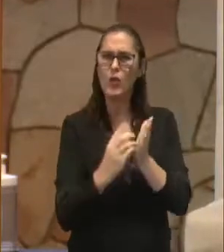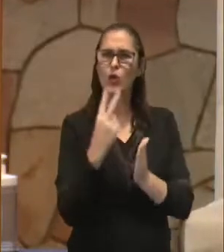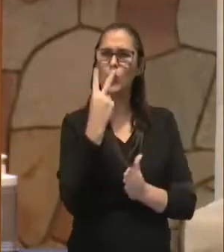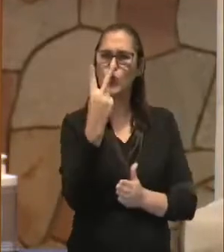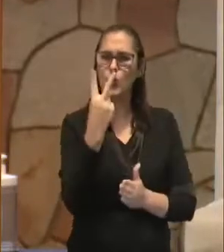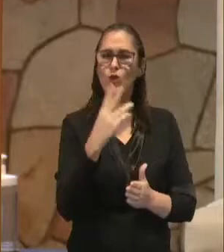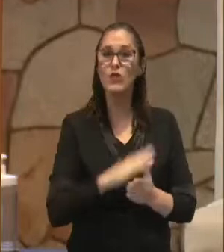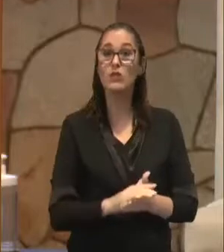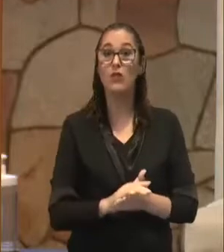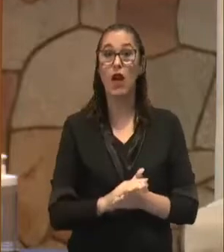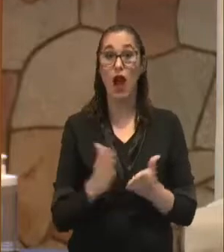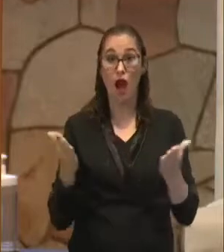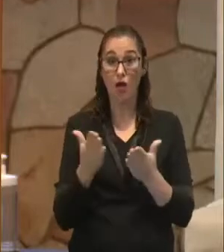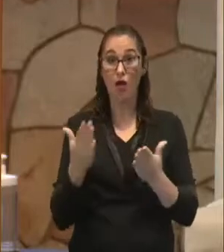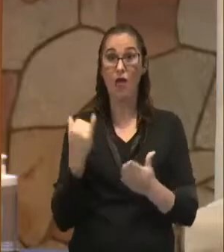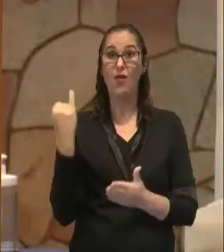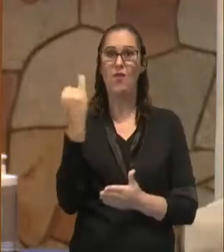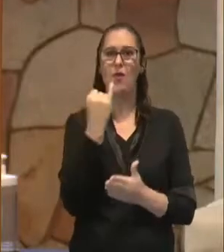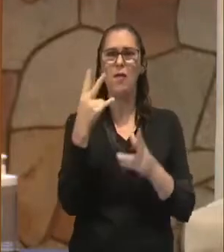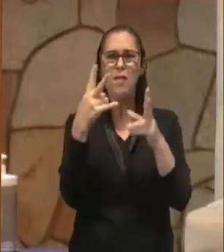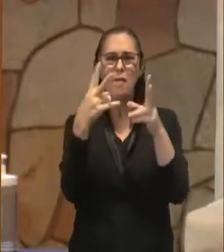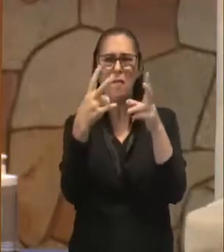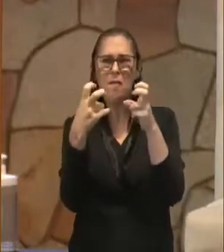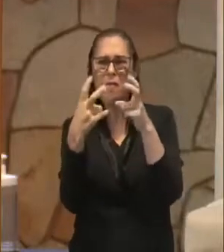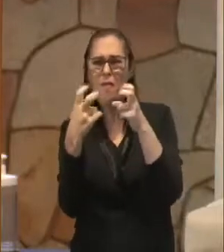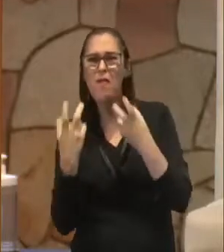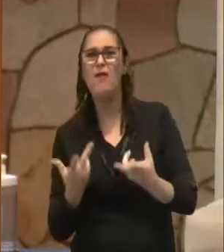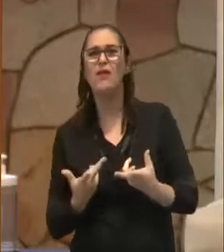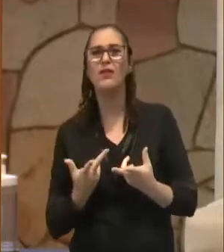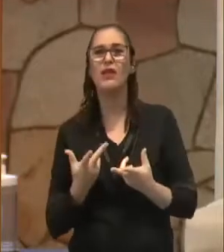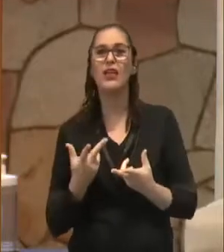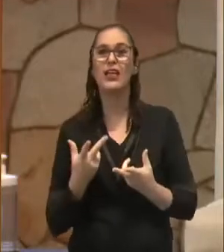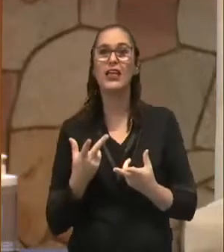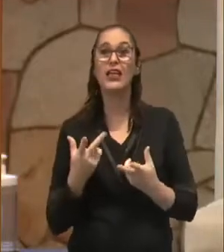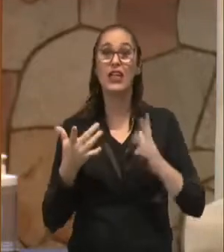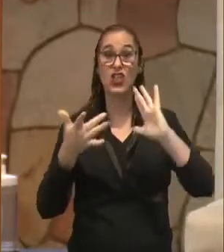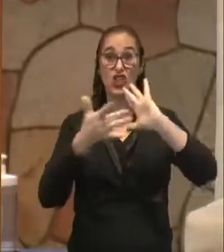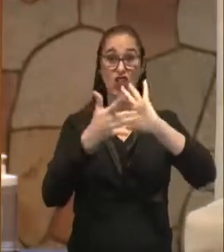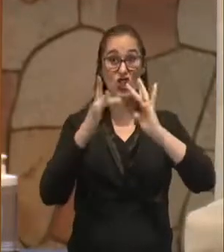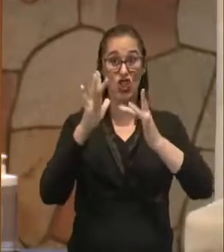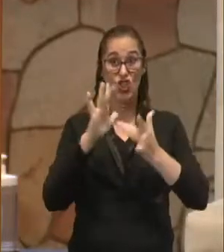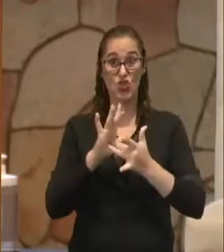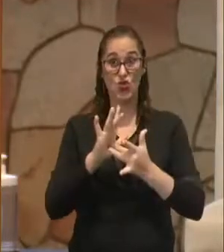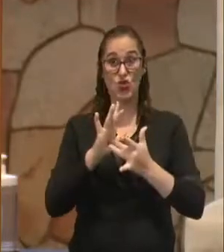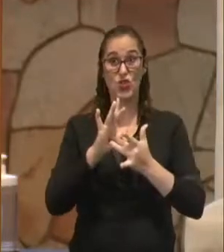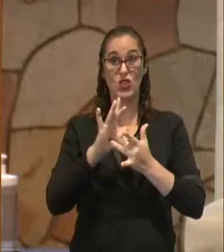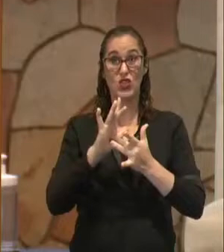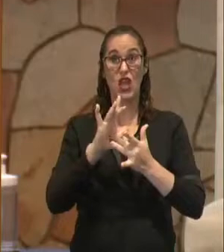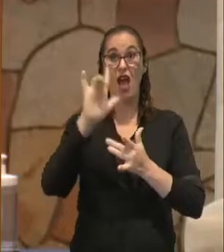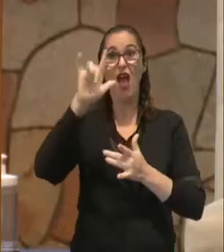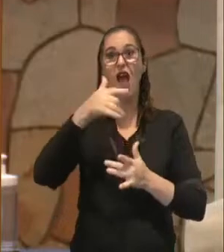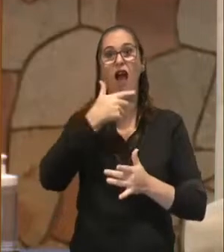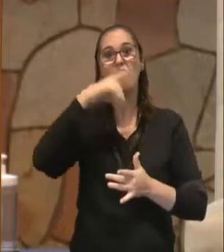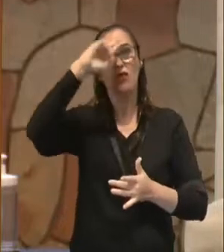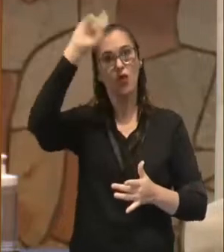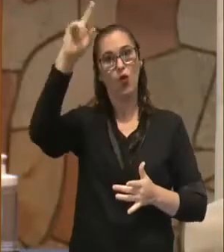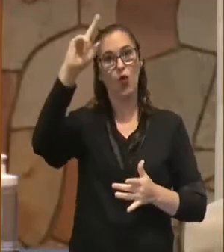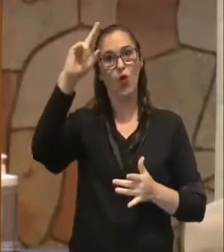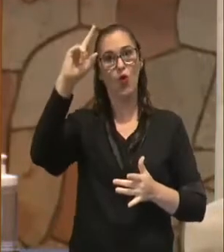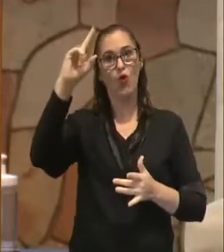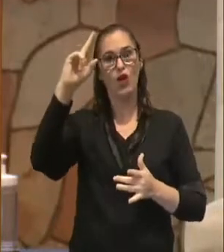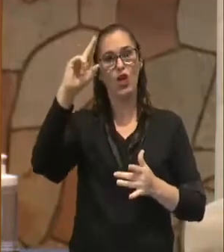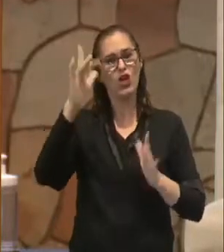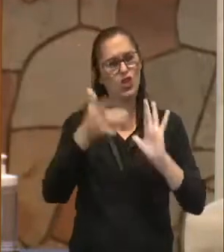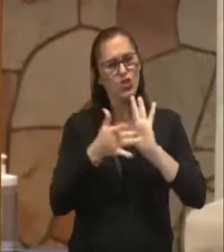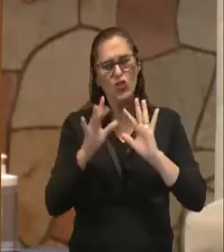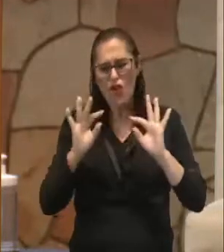é importante nós percebermos que Ele é o cabeça, Ele é o Senhor. Ele fez tudo por